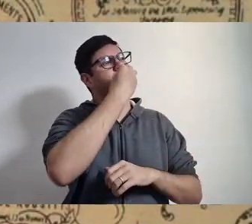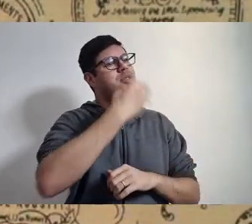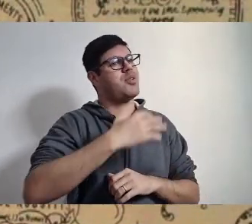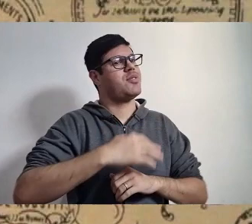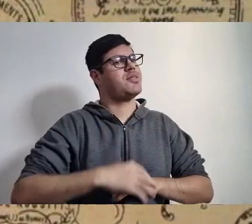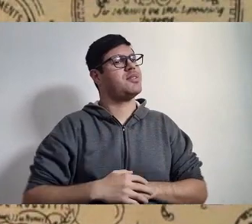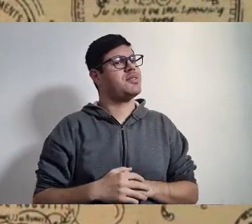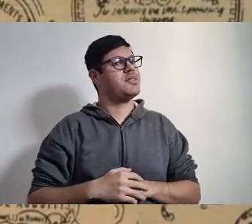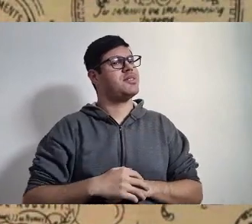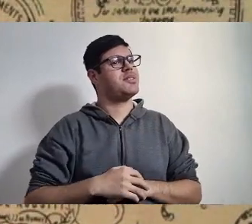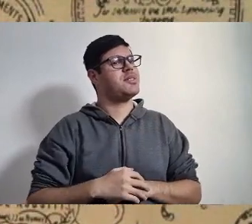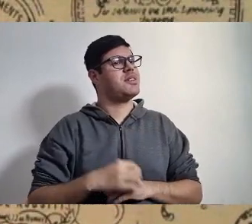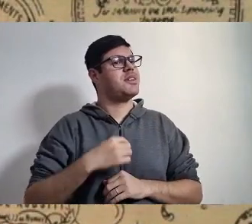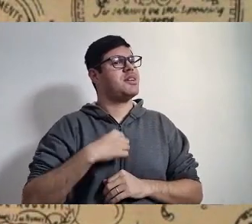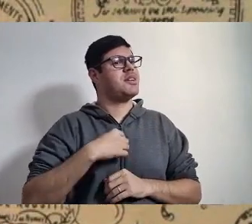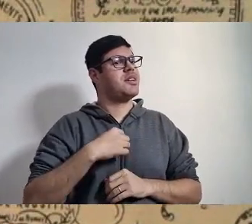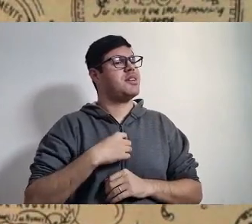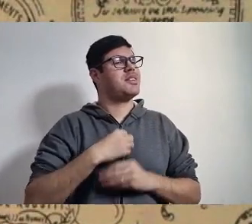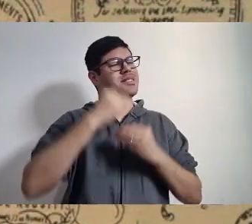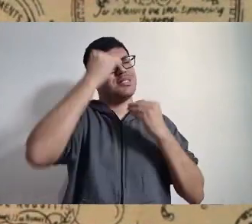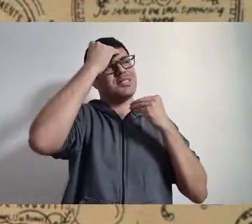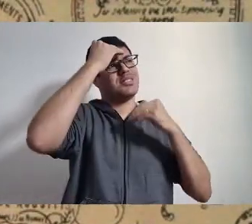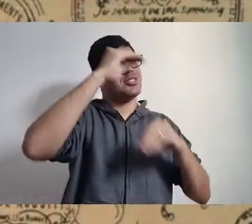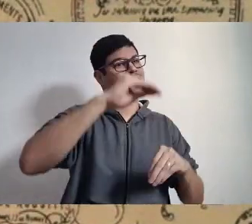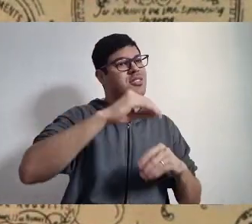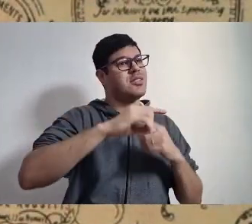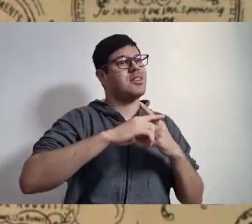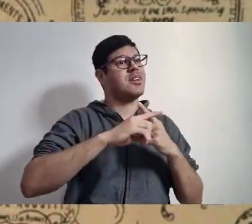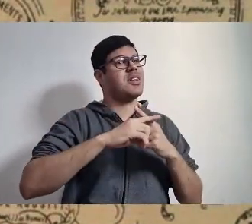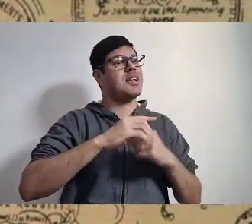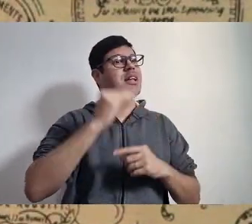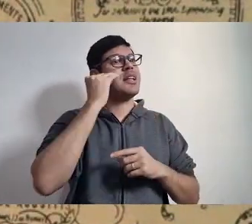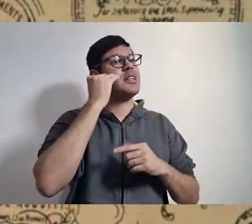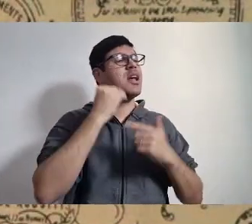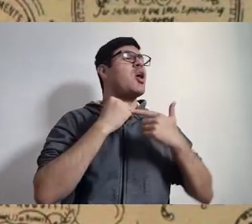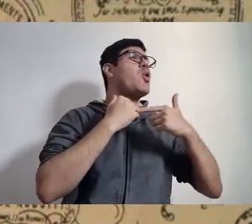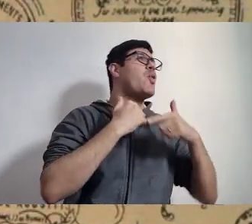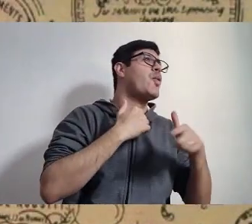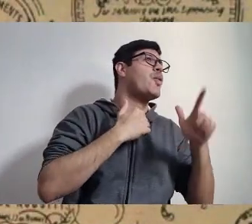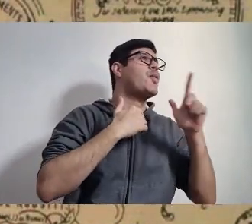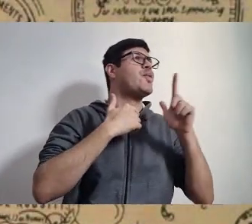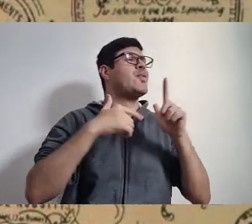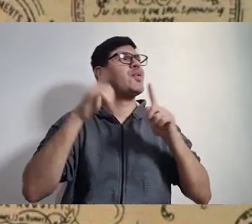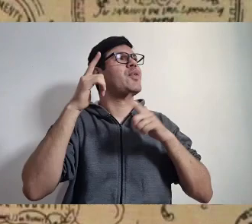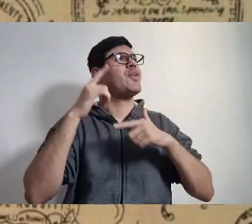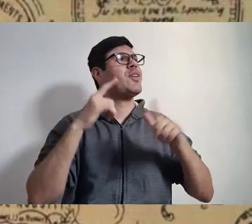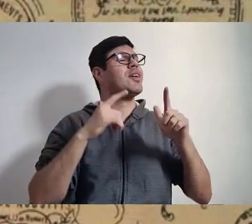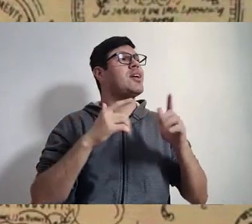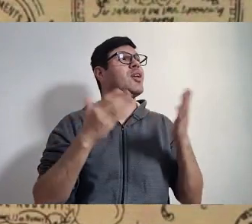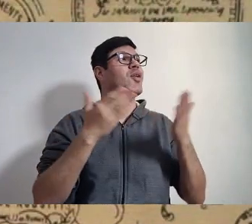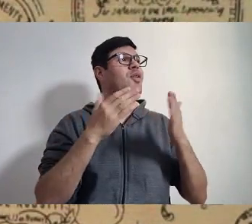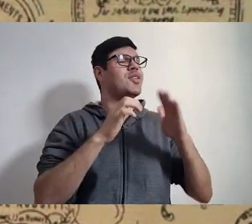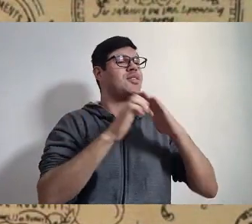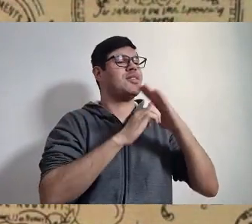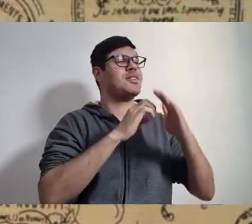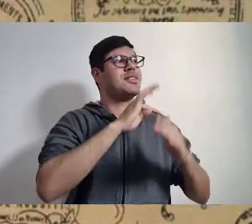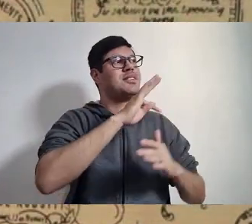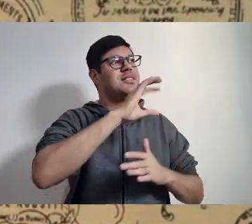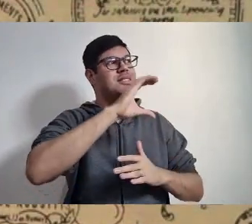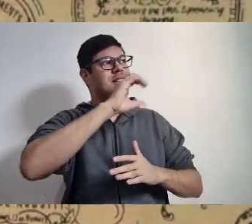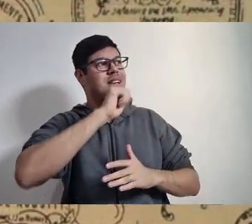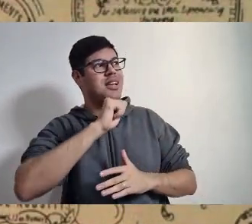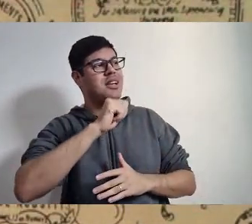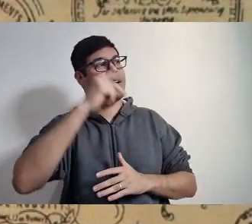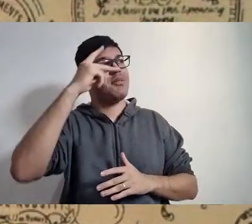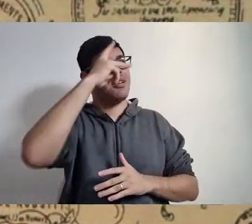não há possibilidade de a gente fazer. Então, olha, se eu não consigo fazer, a gente tem que tentar uma outra forma. É o que está acontecendo com o TCA hoje, o prefeito reconheceu